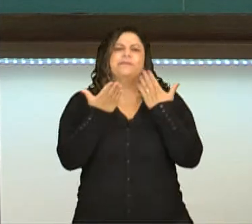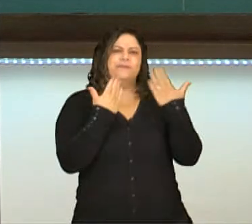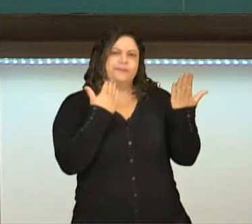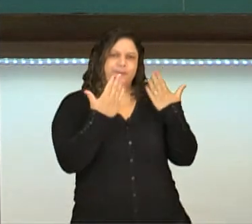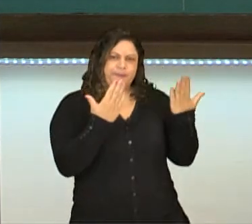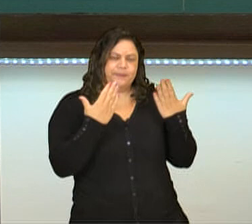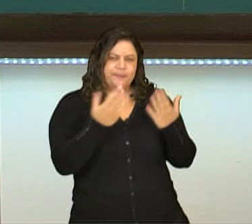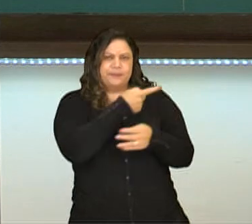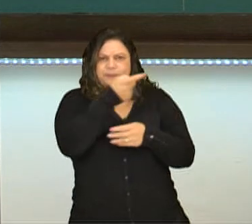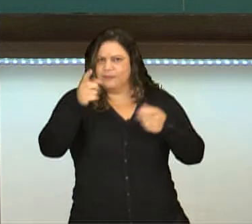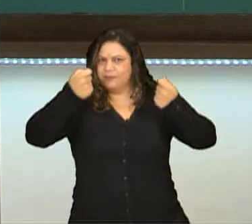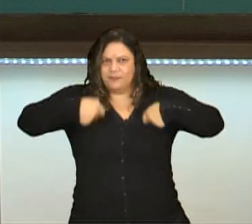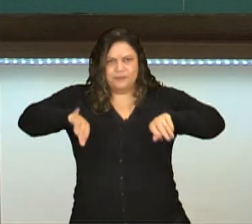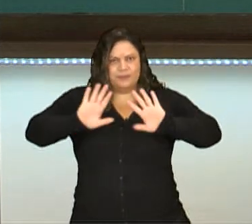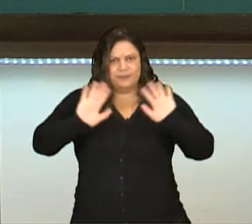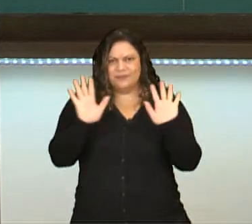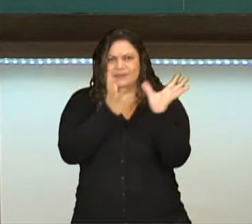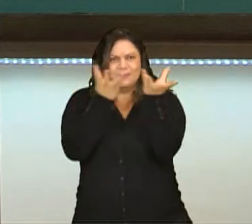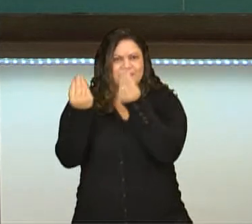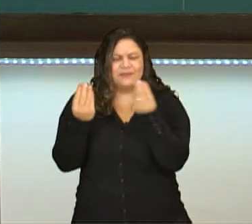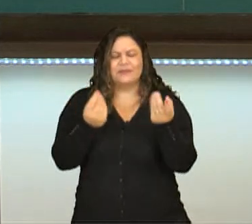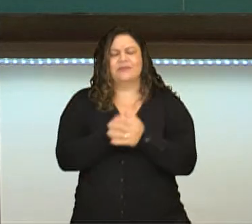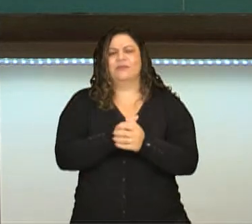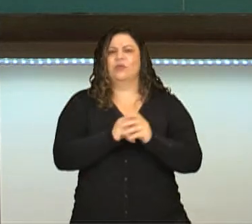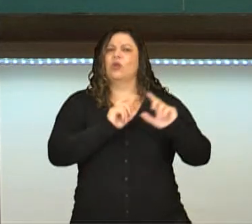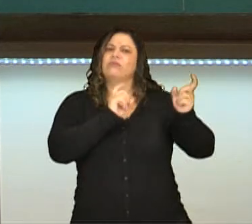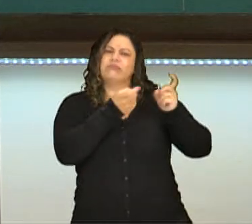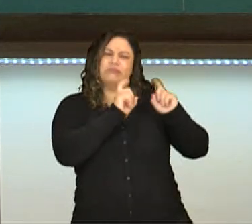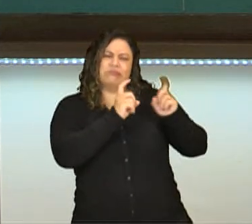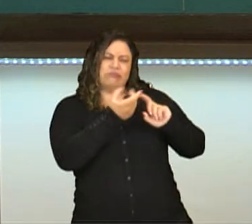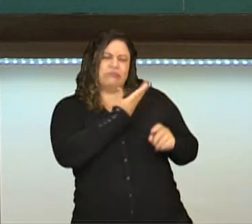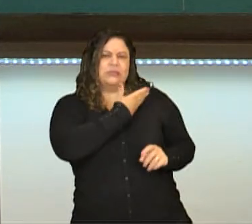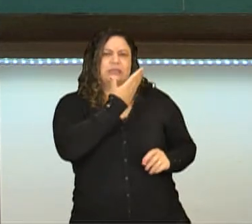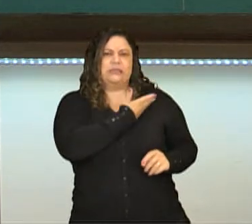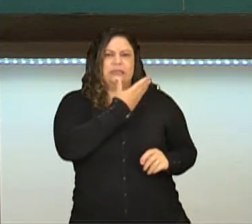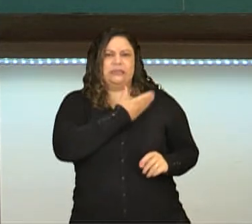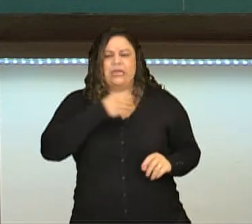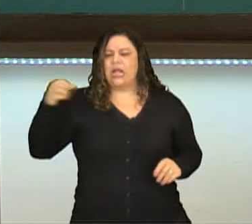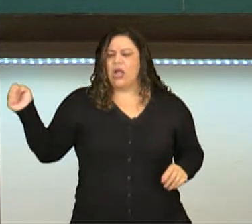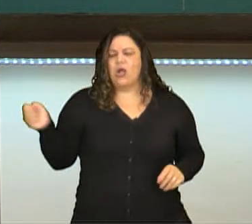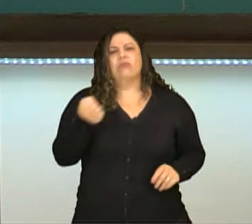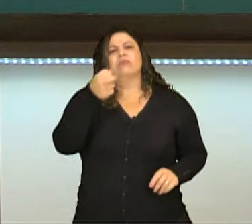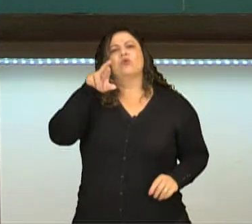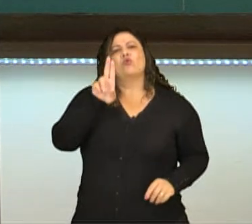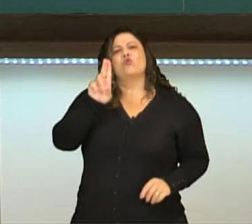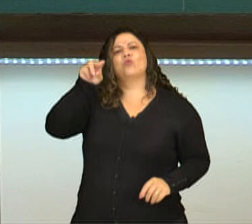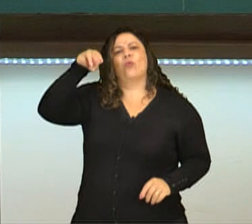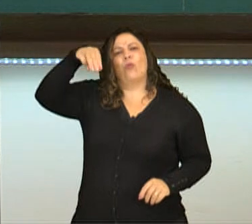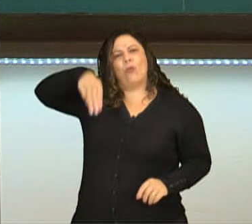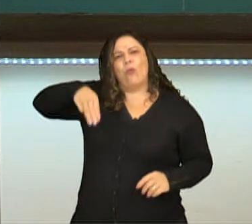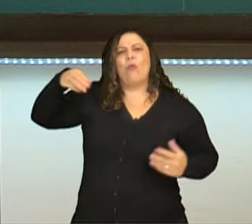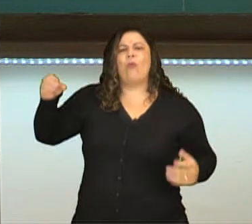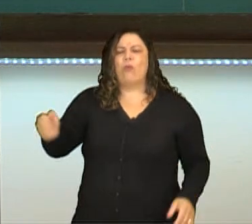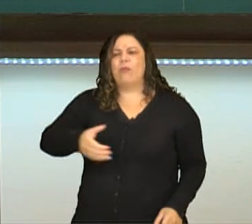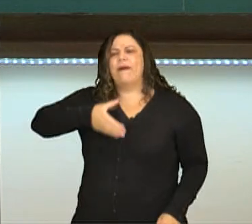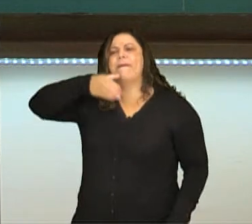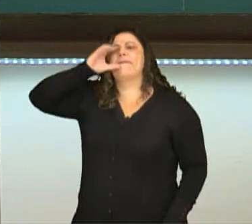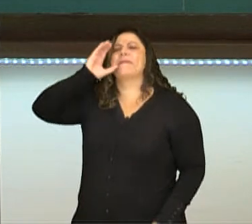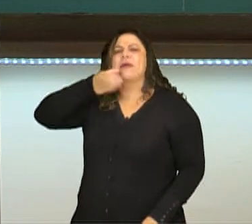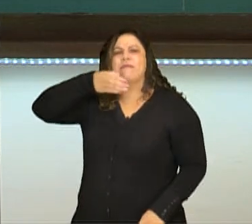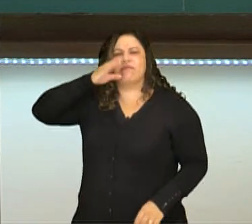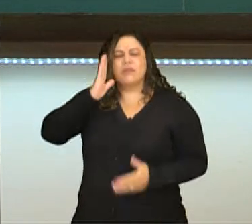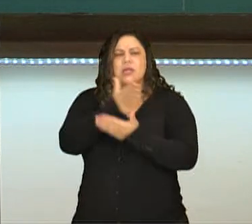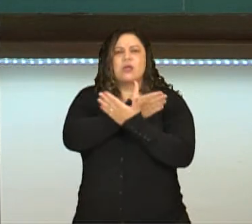ali, que não precisa de muito, é uma reunião de amigos, uma garrafa de rum, e está feita a rumba, começam os instrumentos e começa a